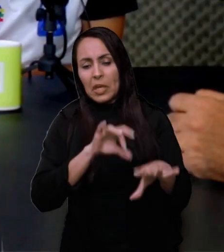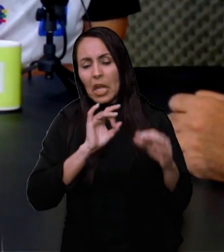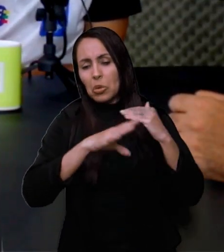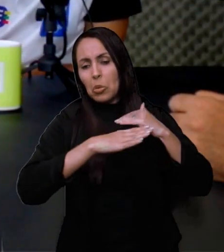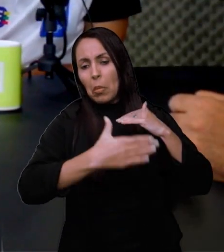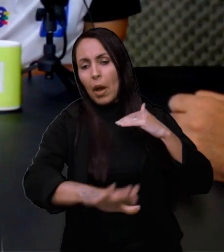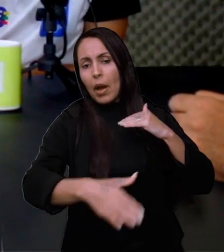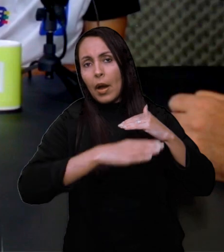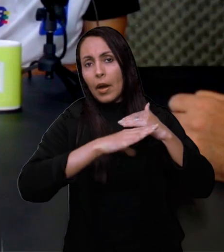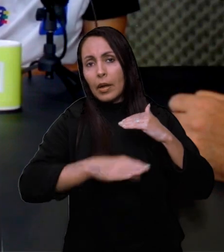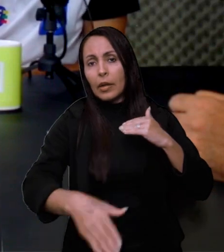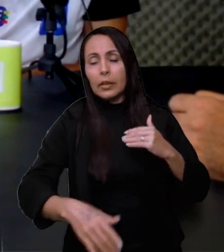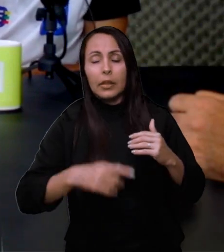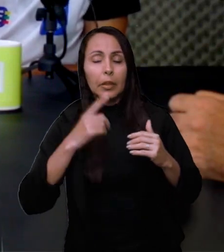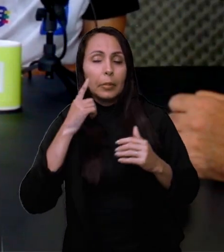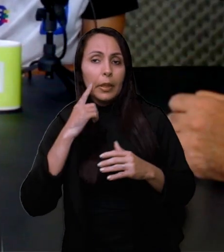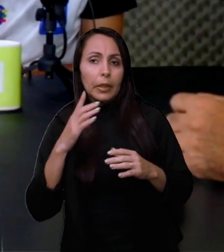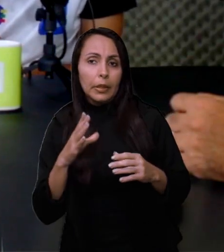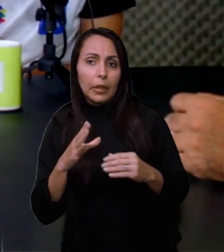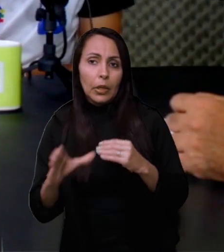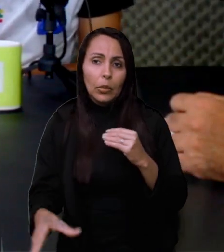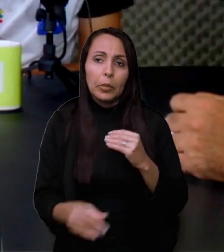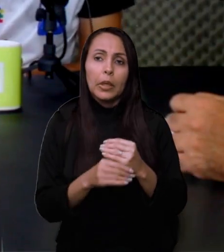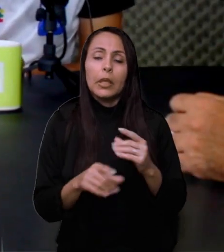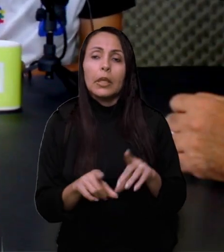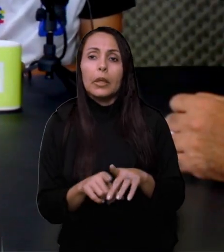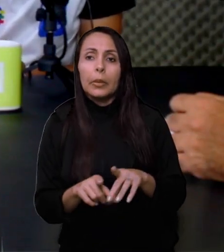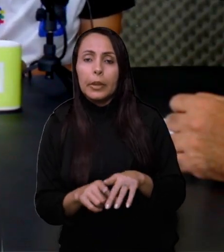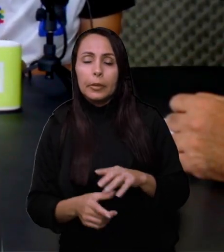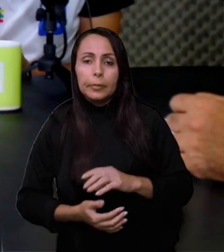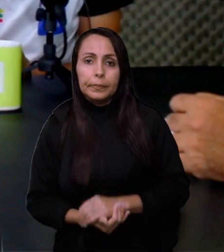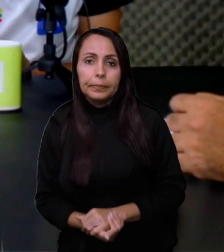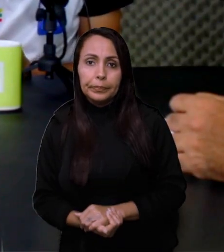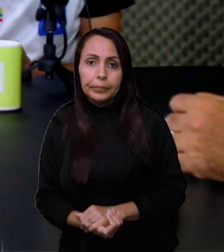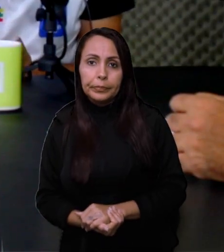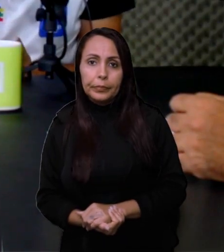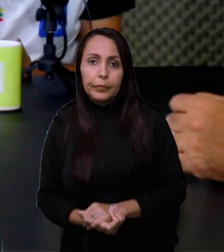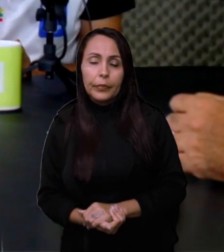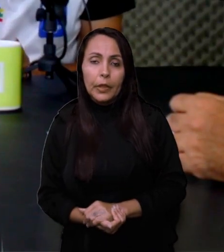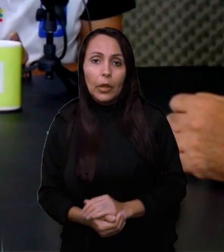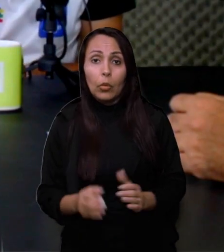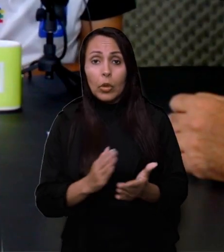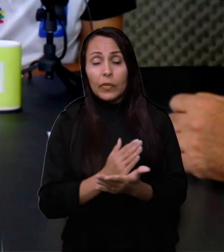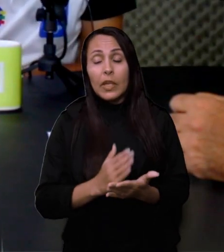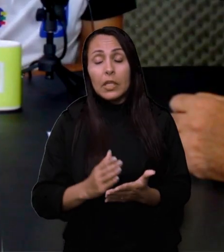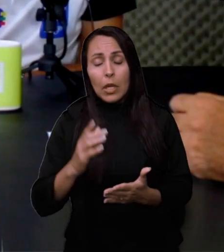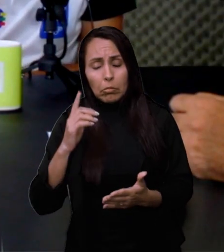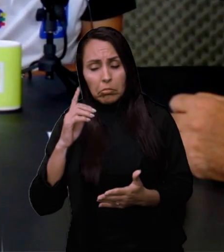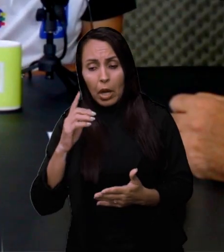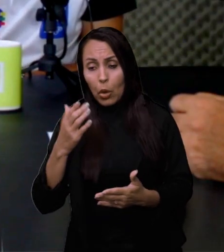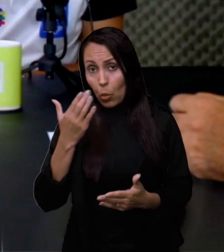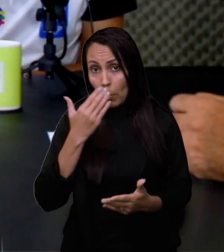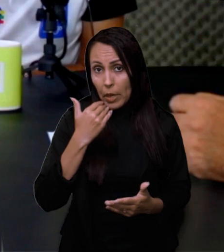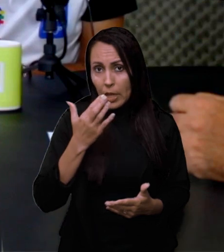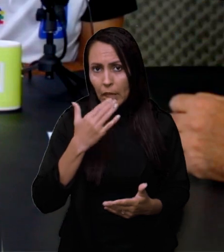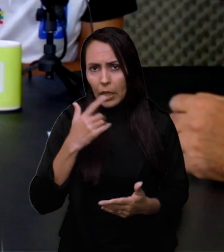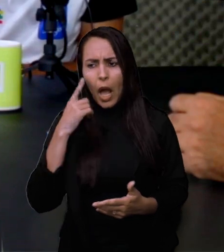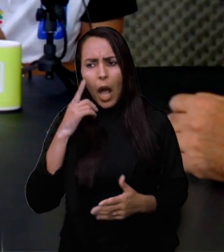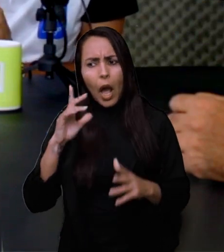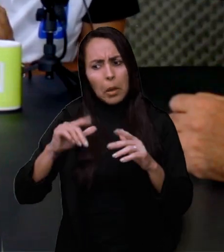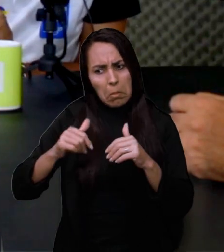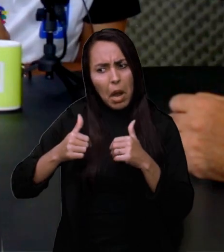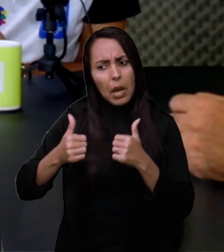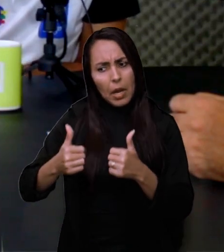Então, ele também bioacumula, né, Clara? Sim. Além de plástico, tem metal pesado. Então, às vezes, a comida que a gente está comendo, que acha que está super bacana,